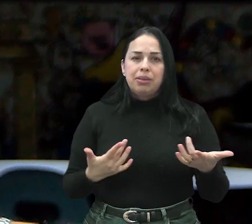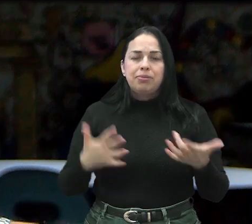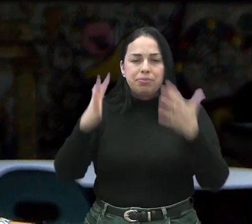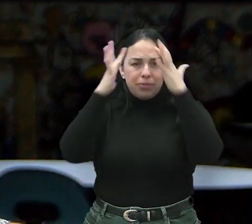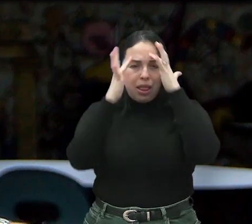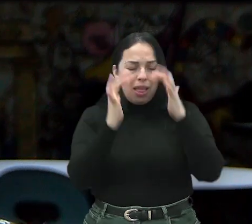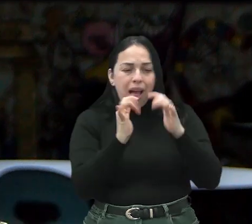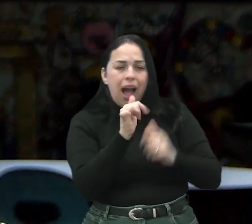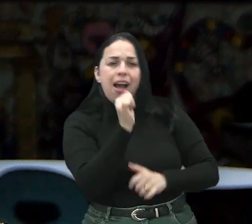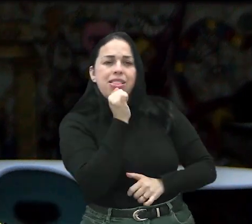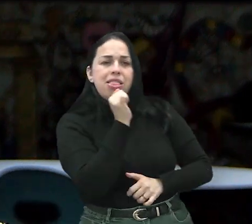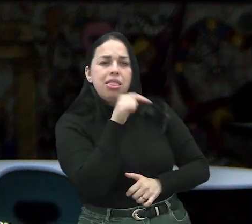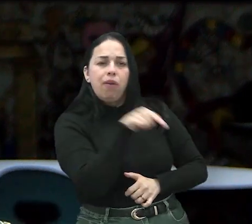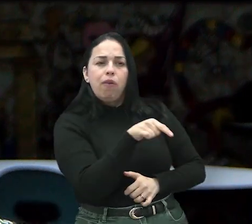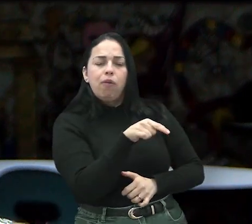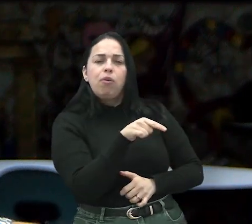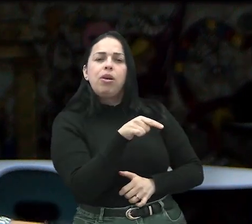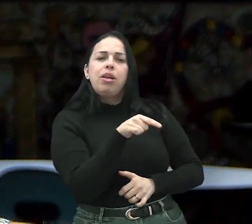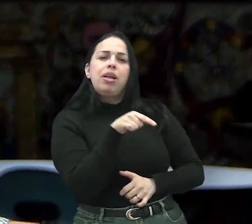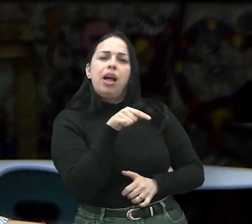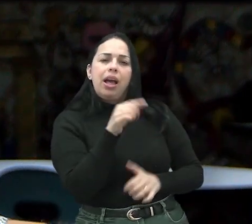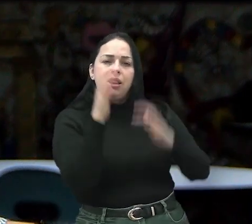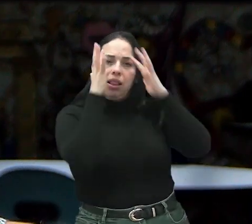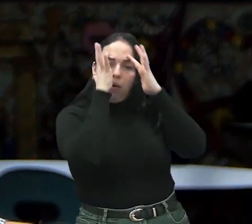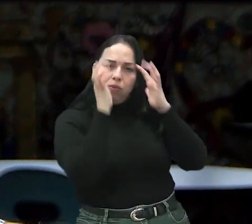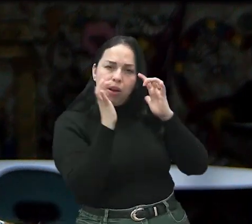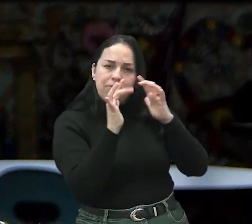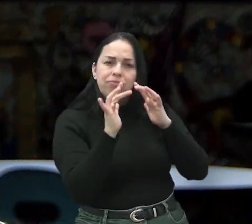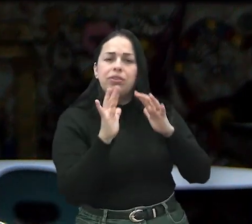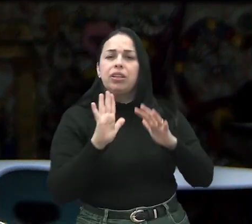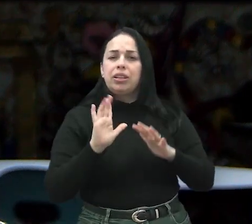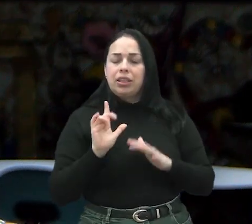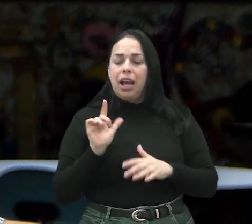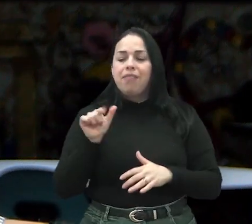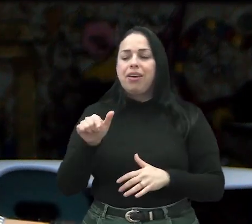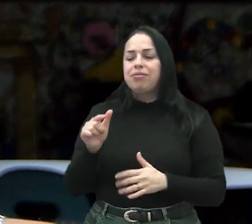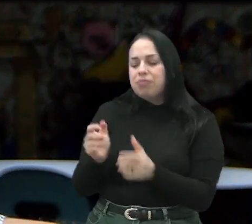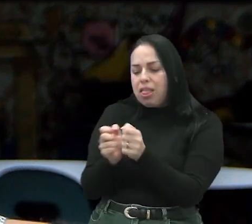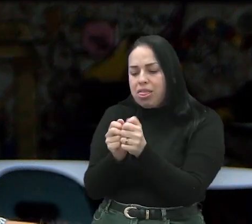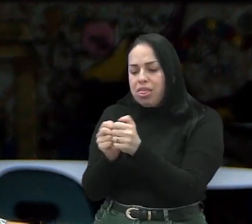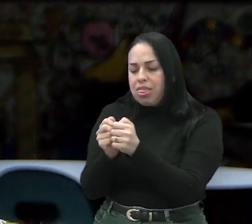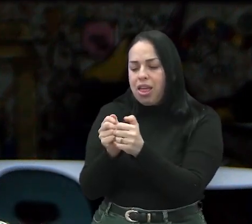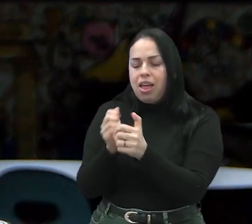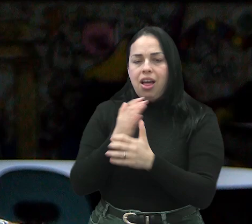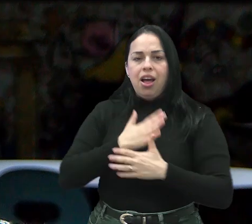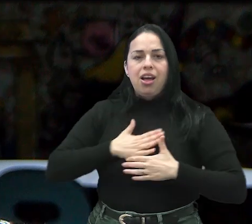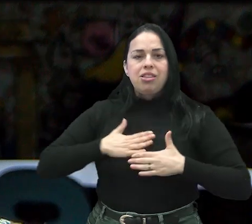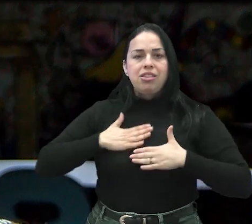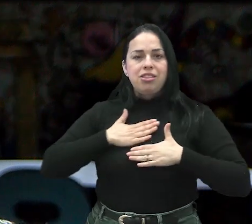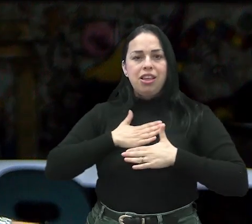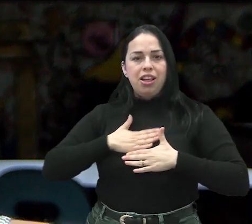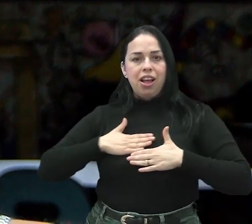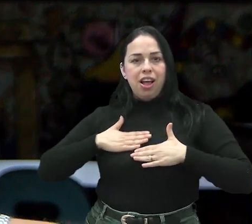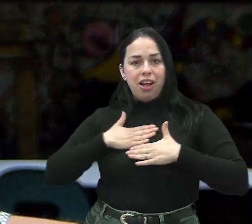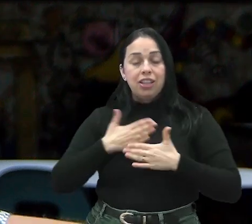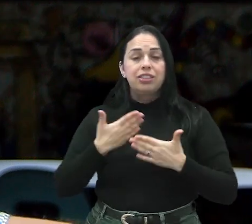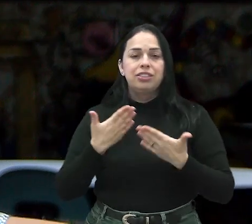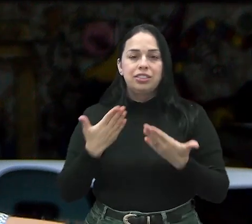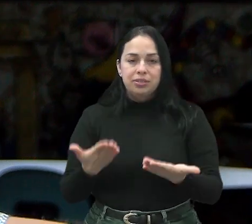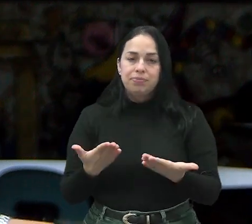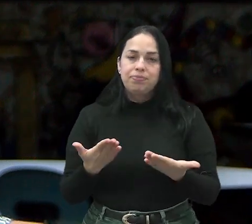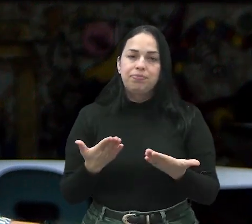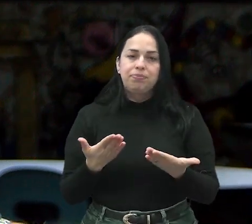cérebro, sabe? Eles ainda estão em formação cerebral que vai gerar os recursos para ter maiores